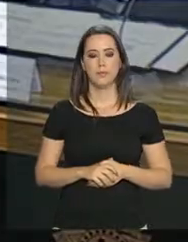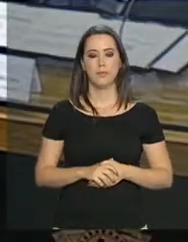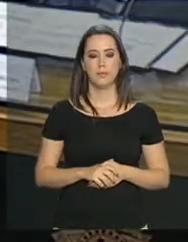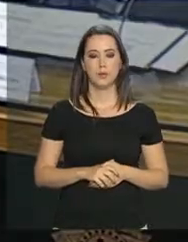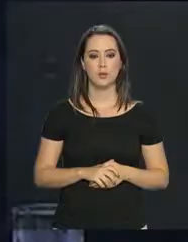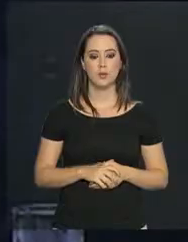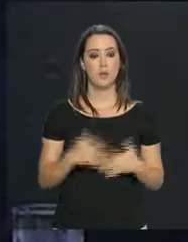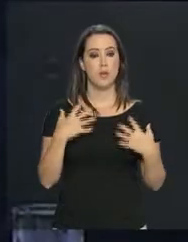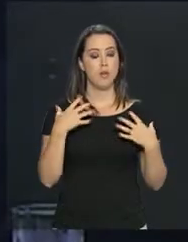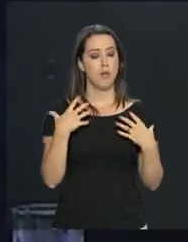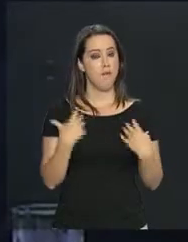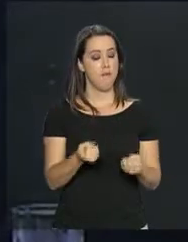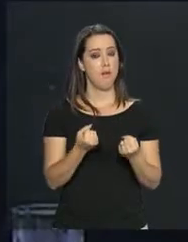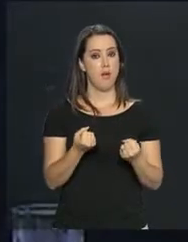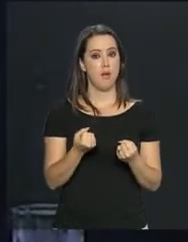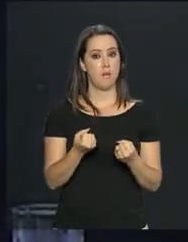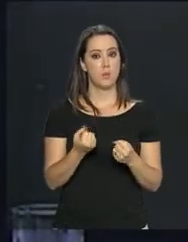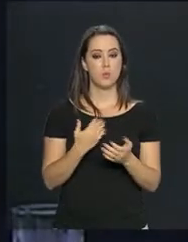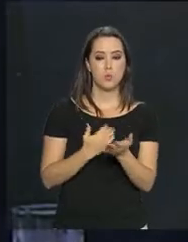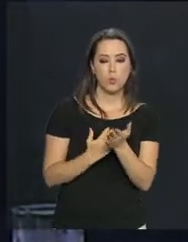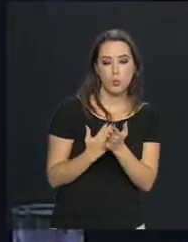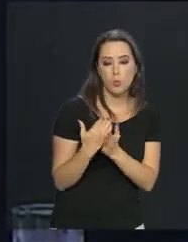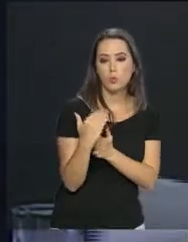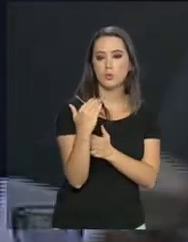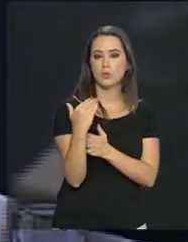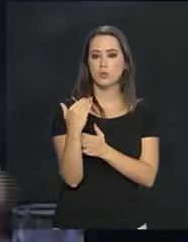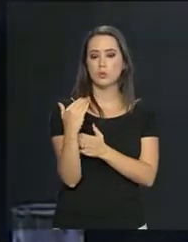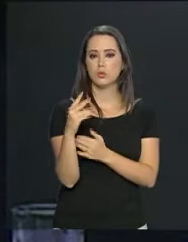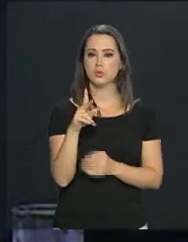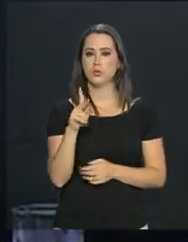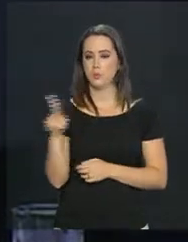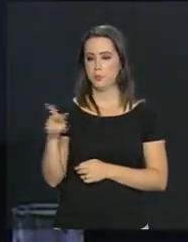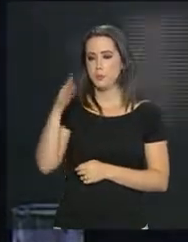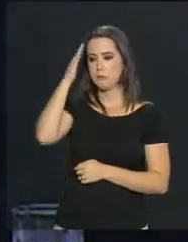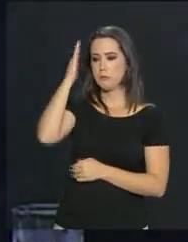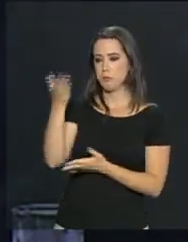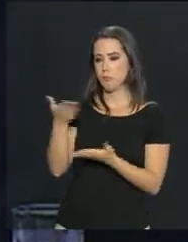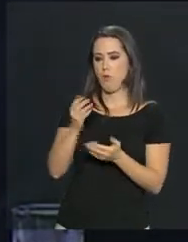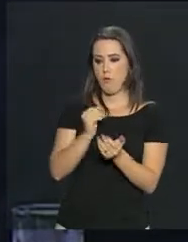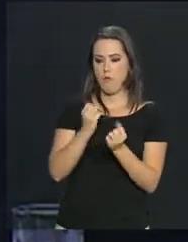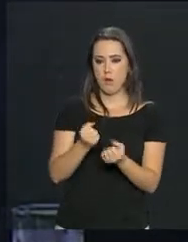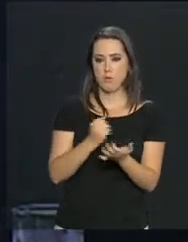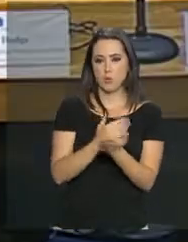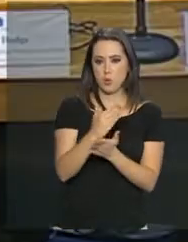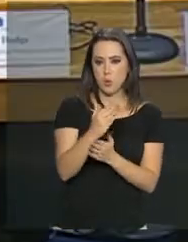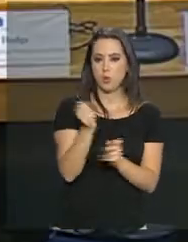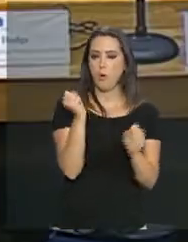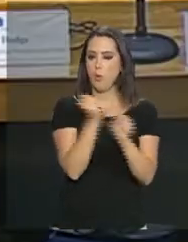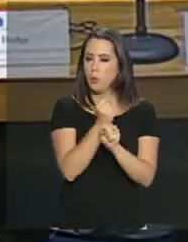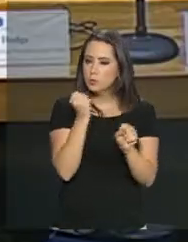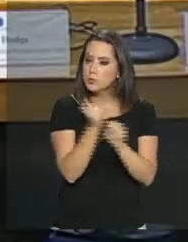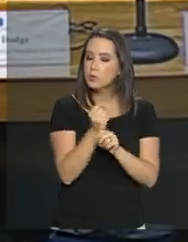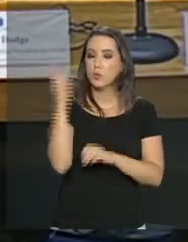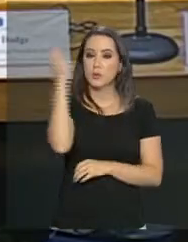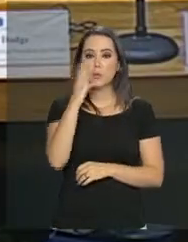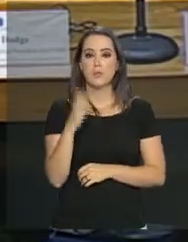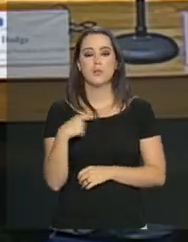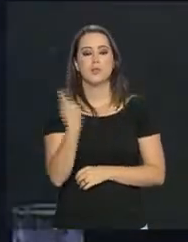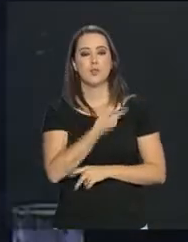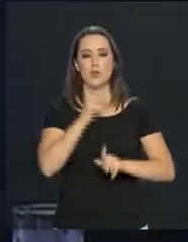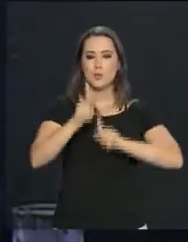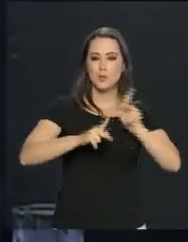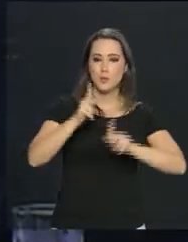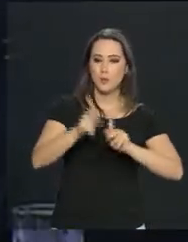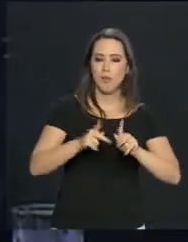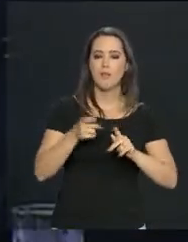vamos continuar este tema construindo o brasil que o nosso povo merece